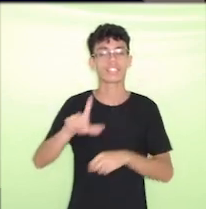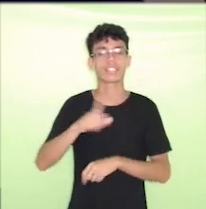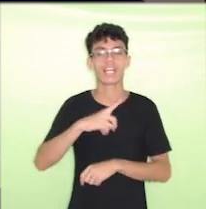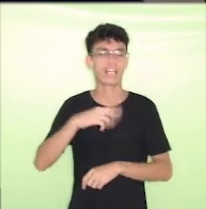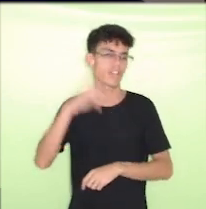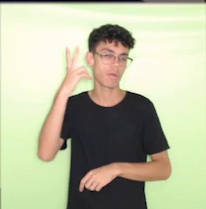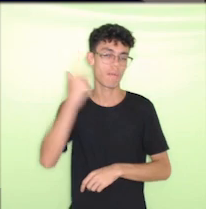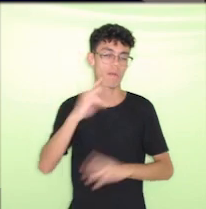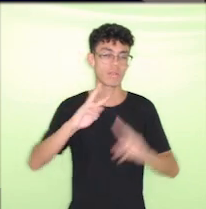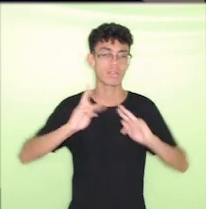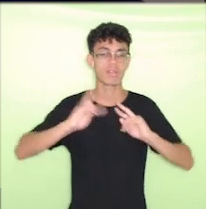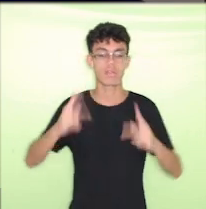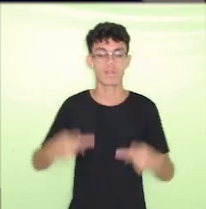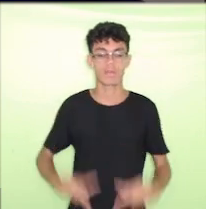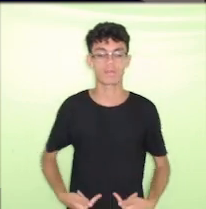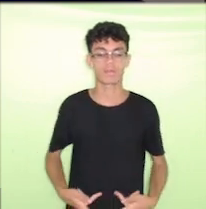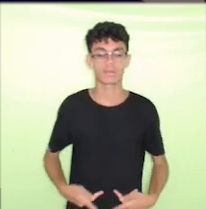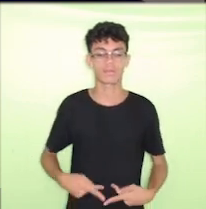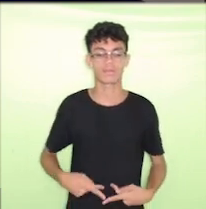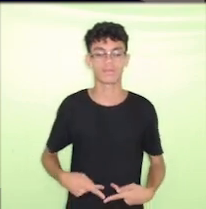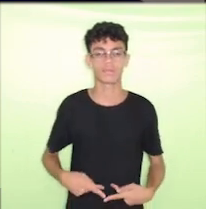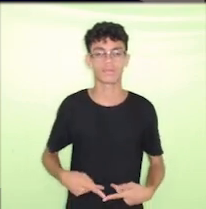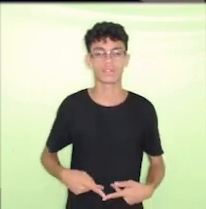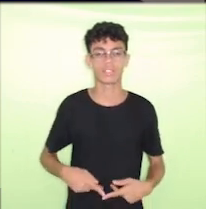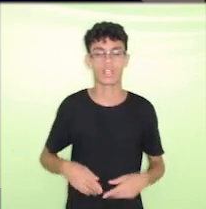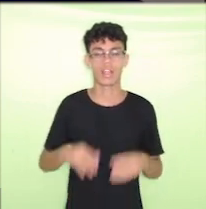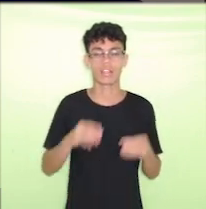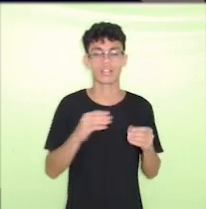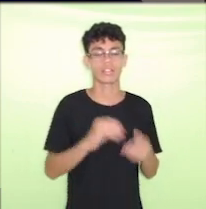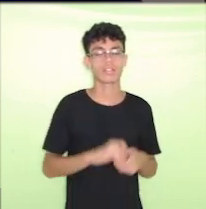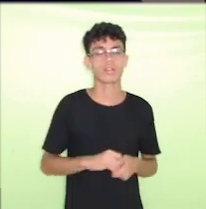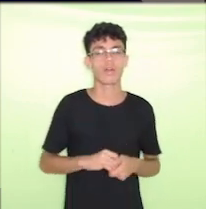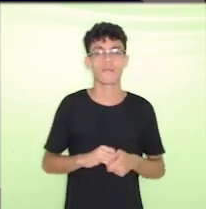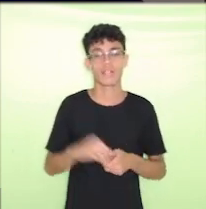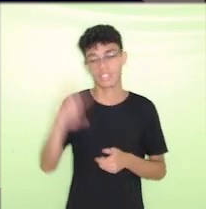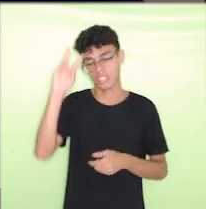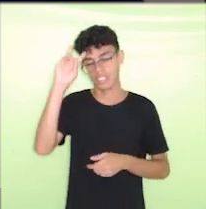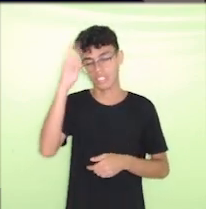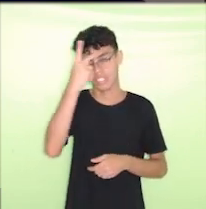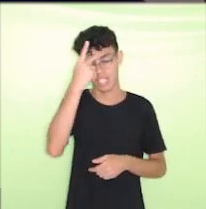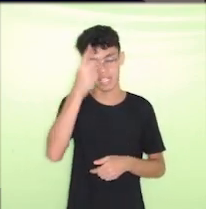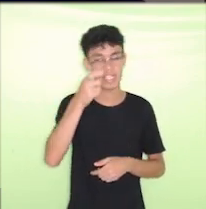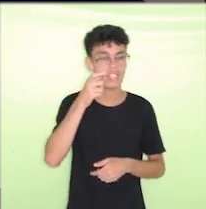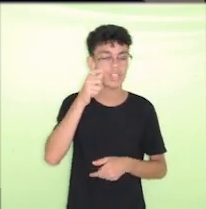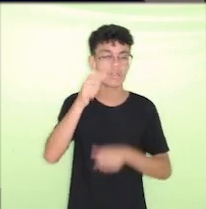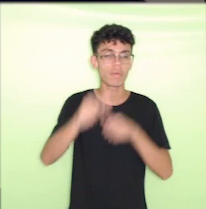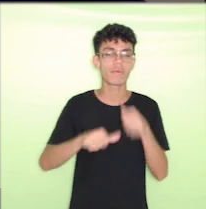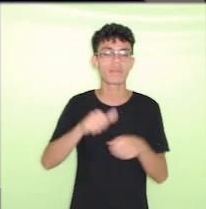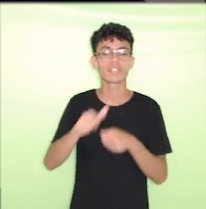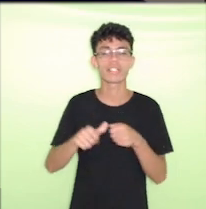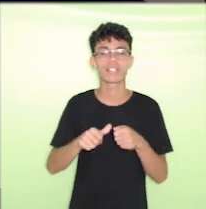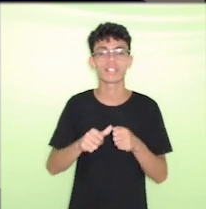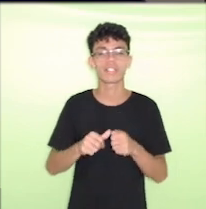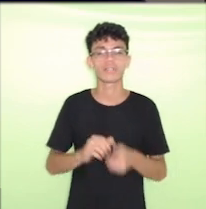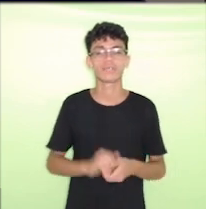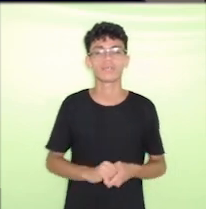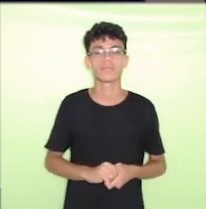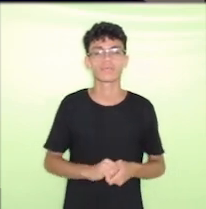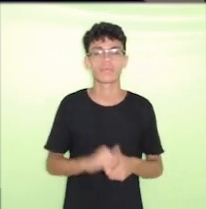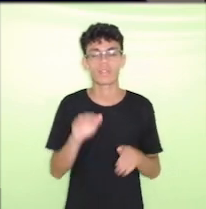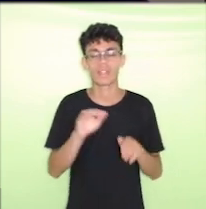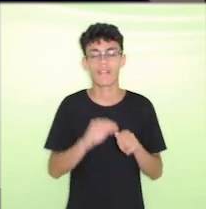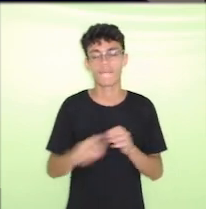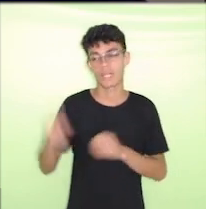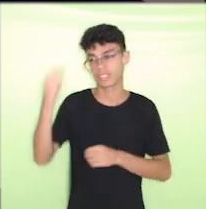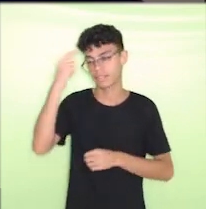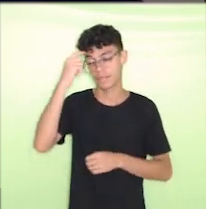natural no ser humano um possível deslocamento de interesses, um não conformismo entre os seus altos ideais